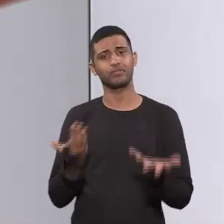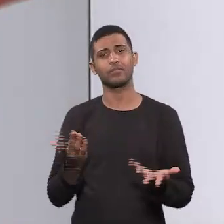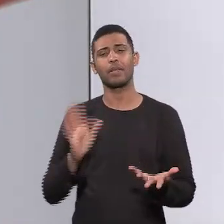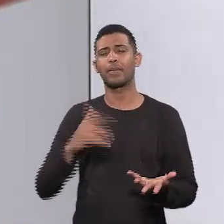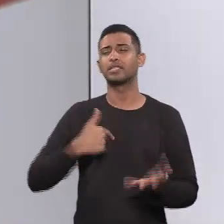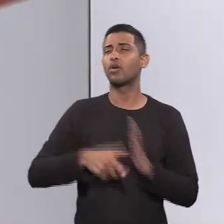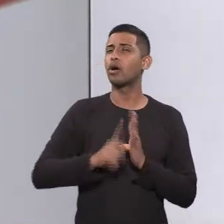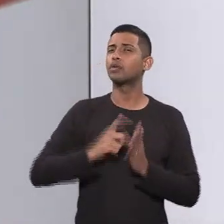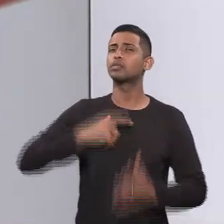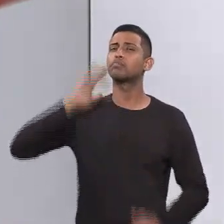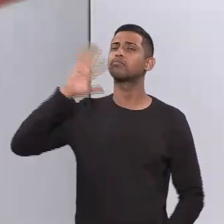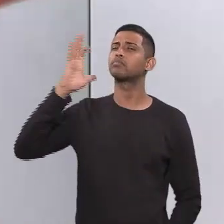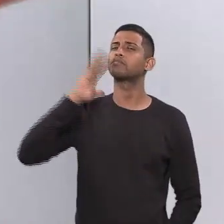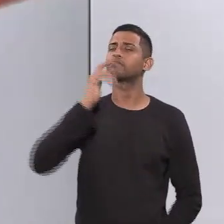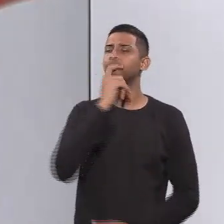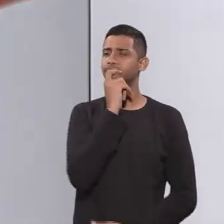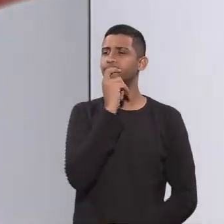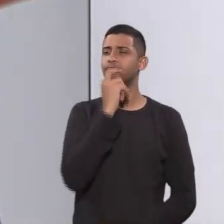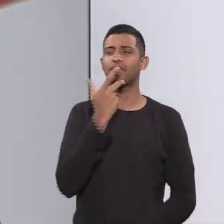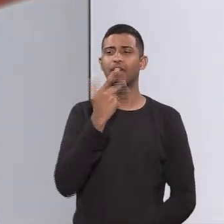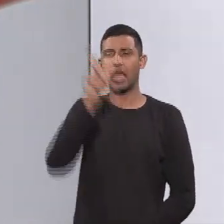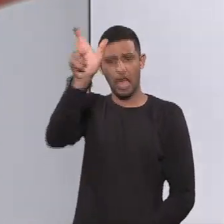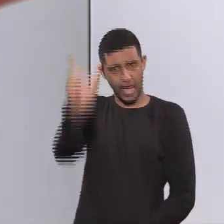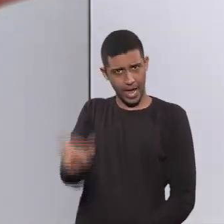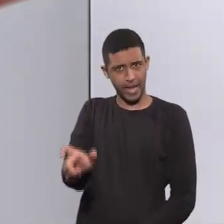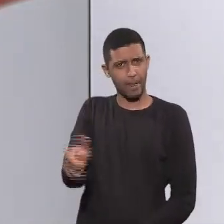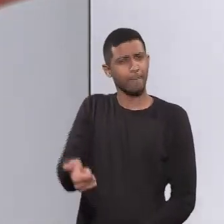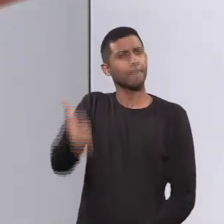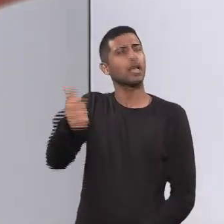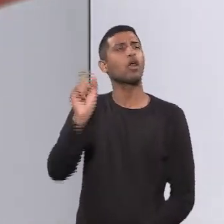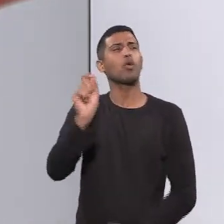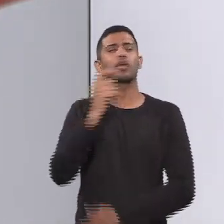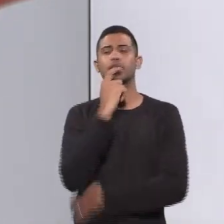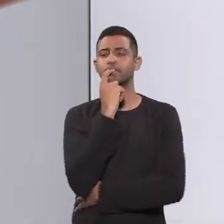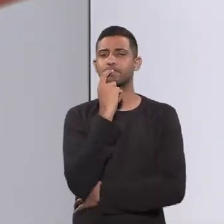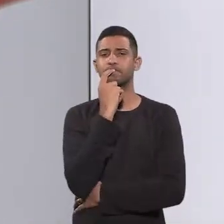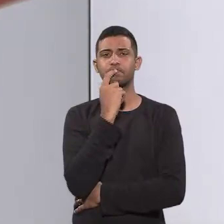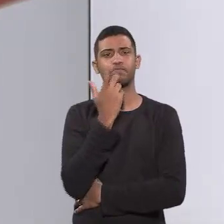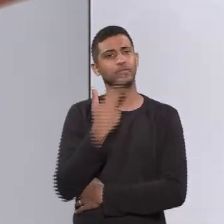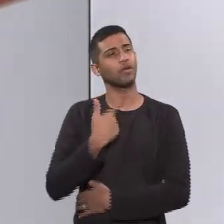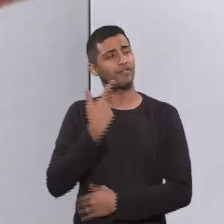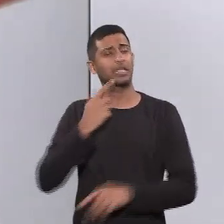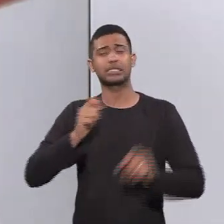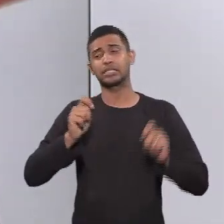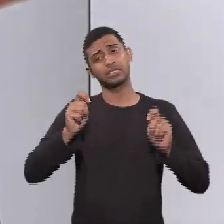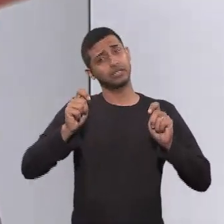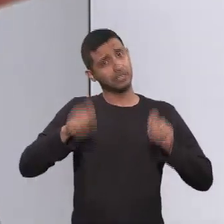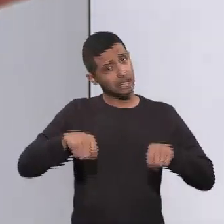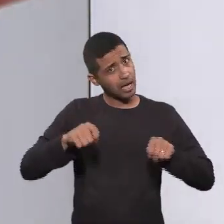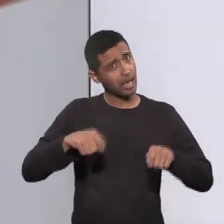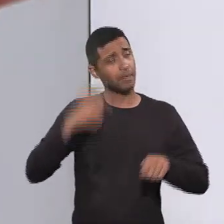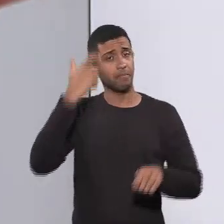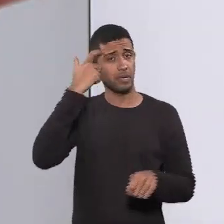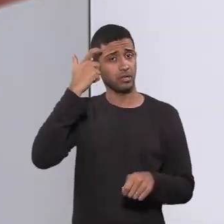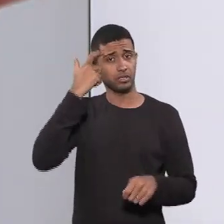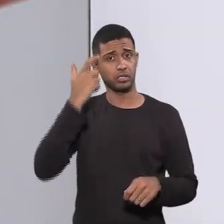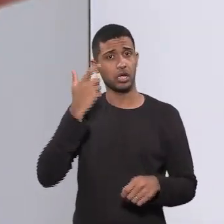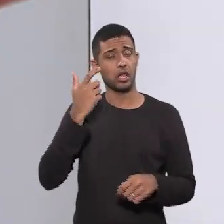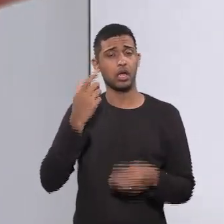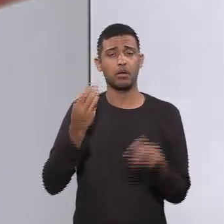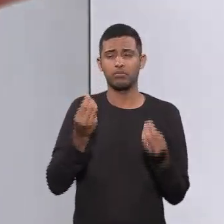eu preciso pensar, sobretudo, no que é melhor para a criança. Então, nesse aspecto, eu acho que é possível pensar,